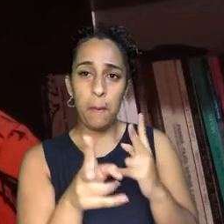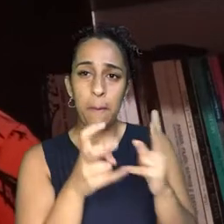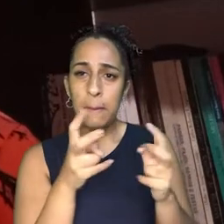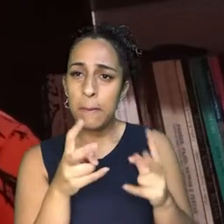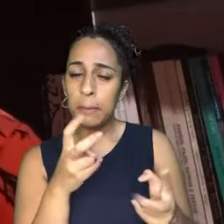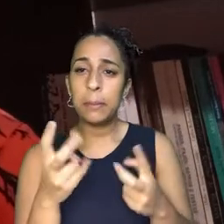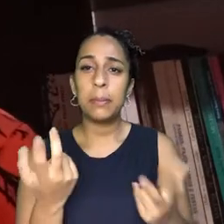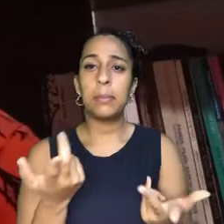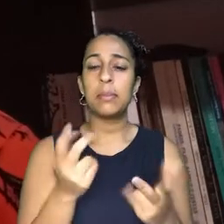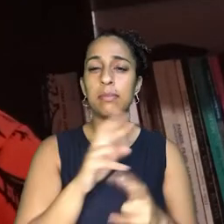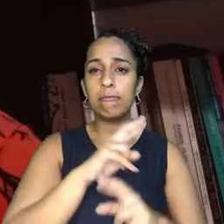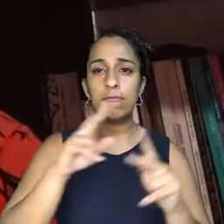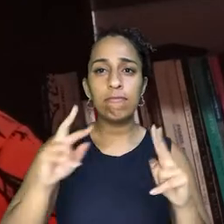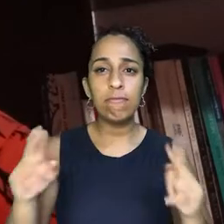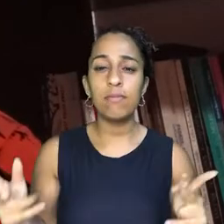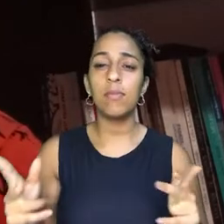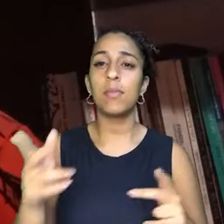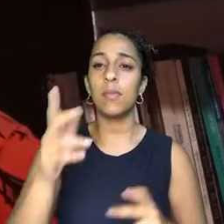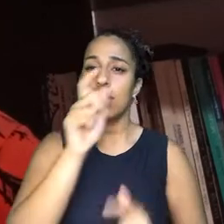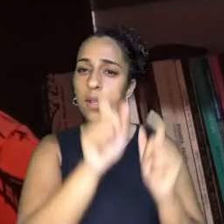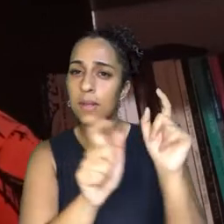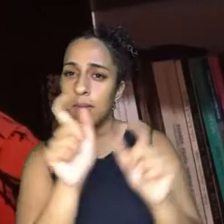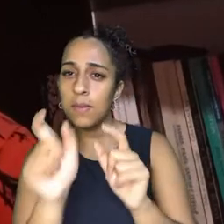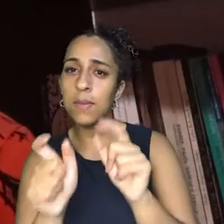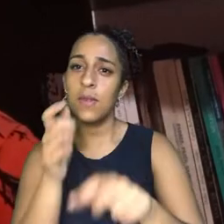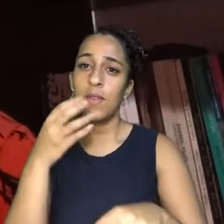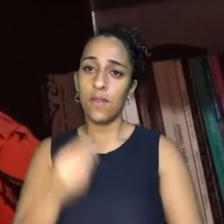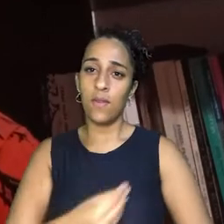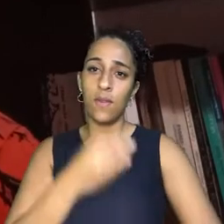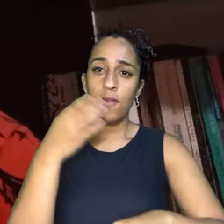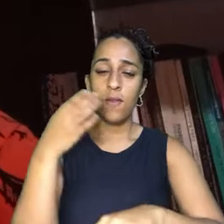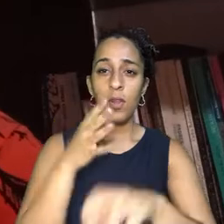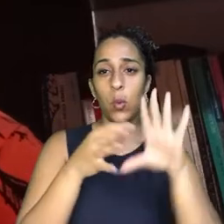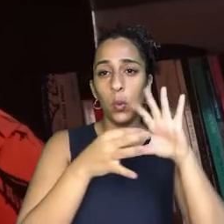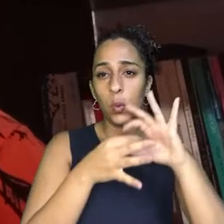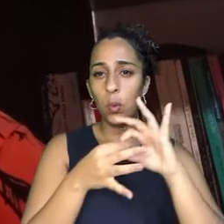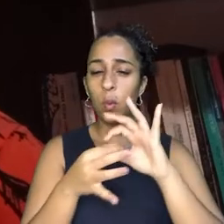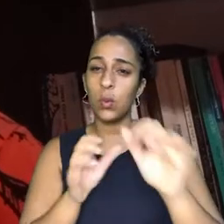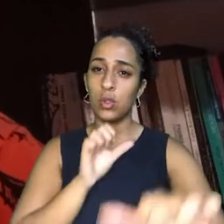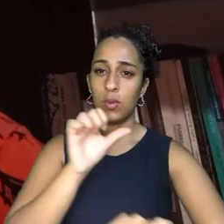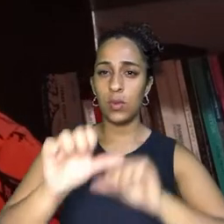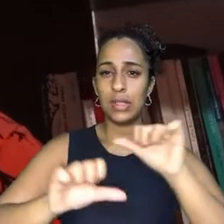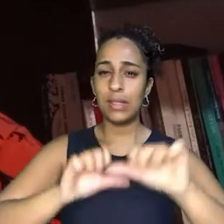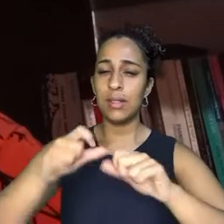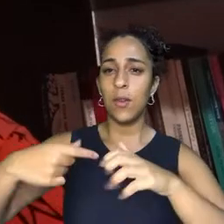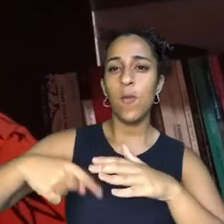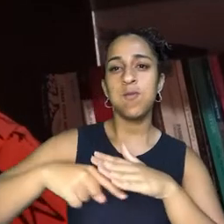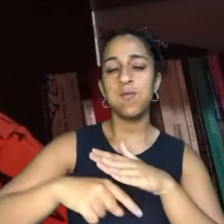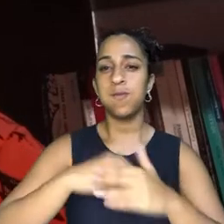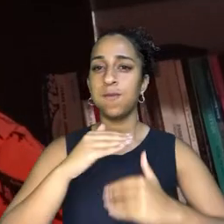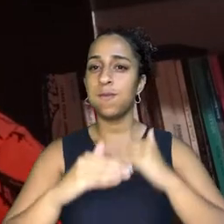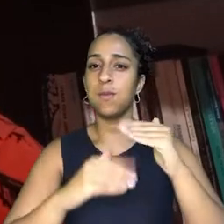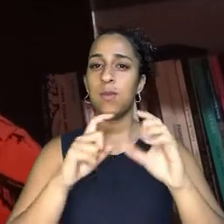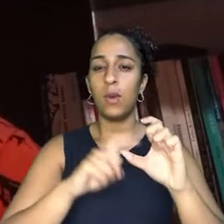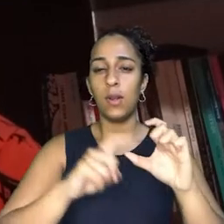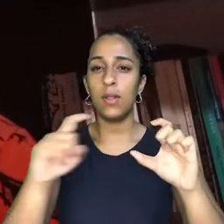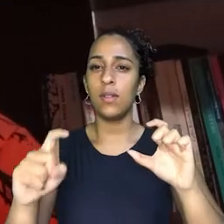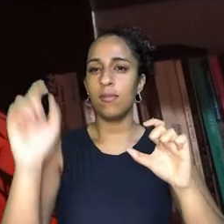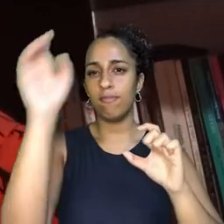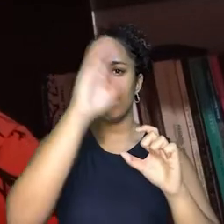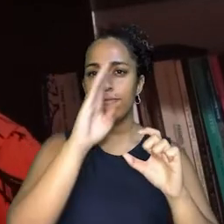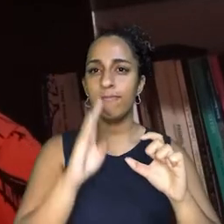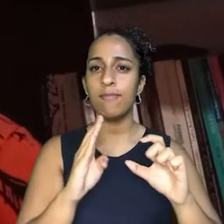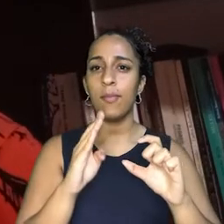sintomáticos de que esses sujeitos viviam no contexto de transformações Profundas que foi o processo de dependência do Brasil